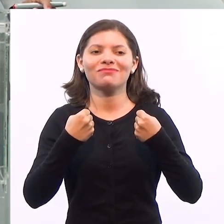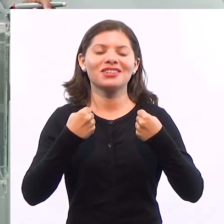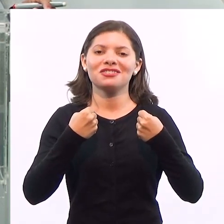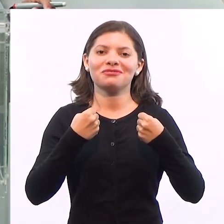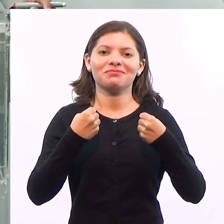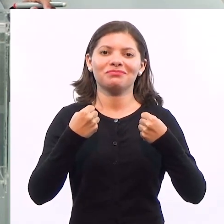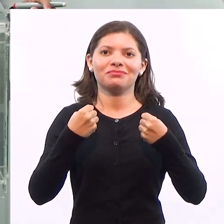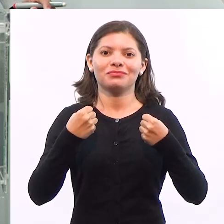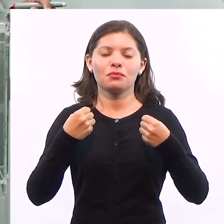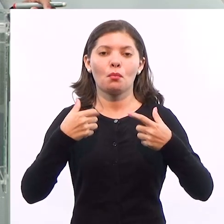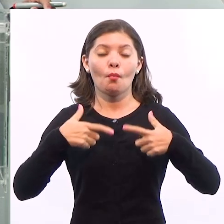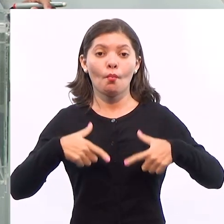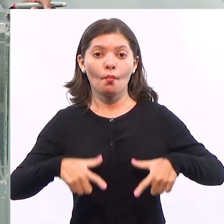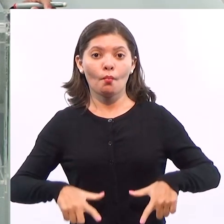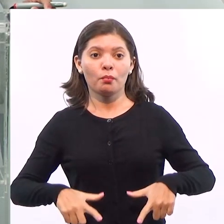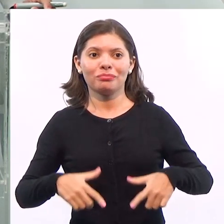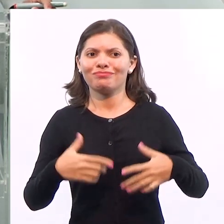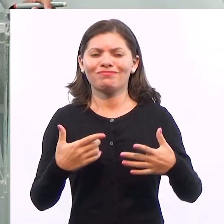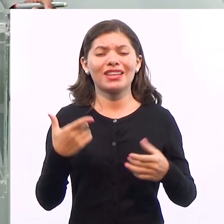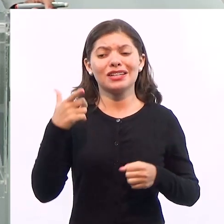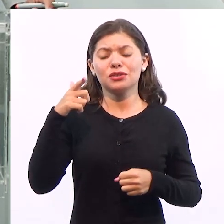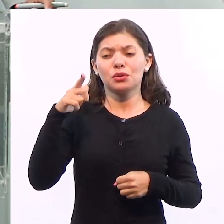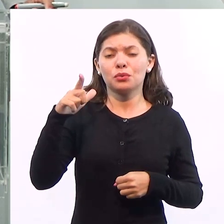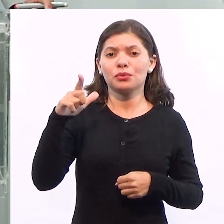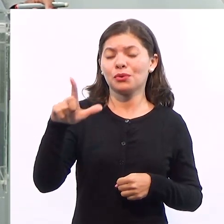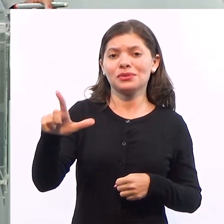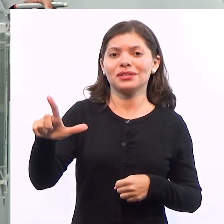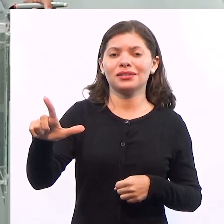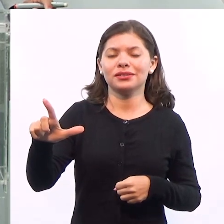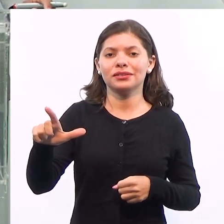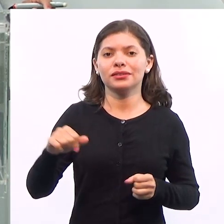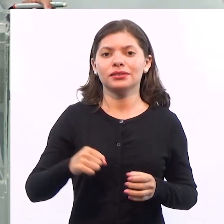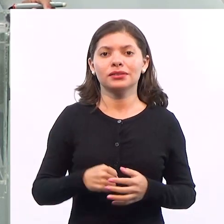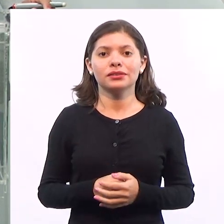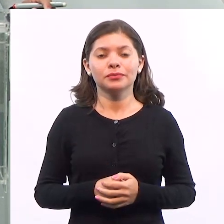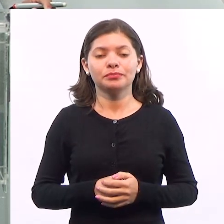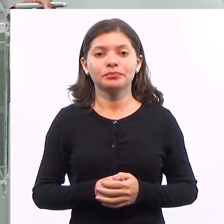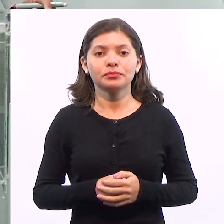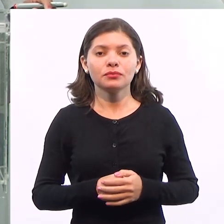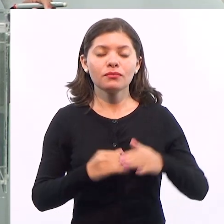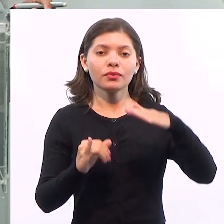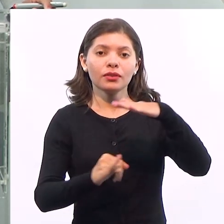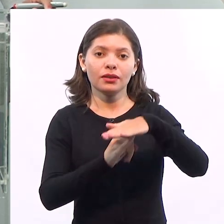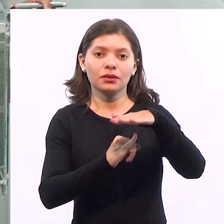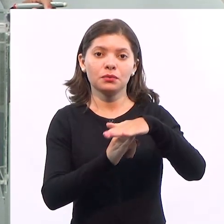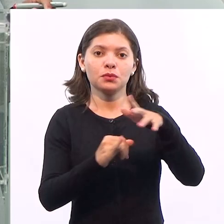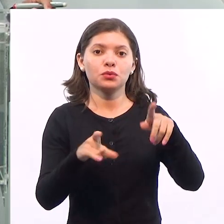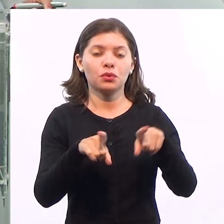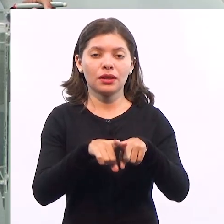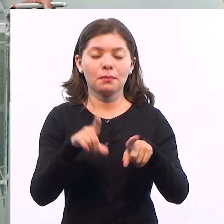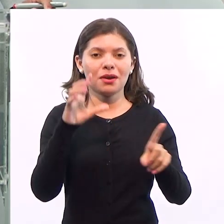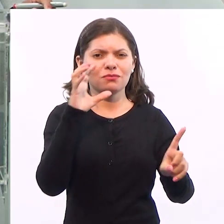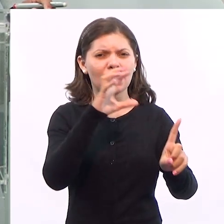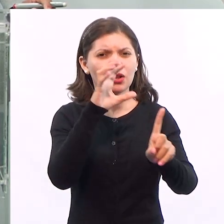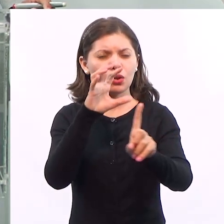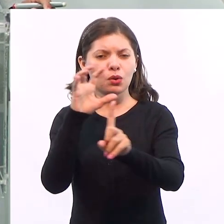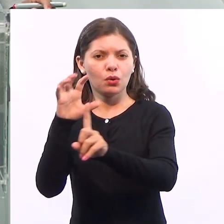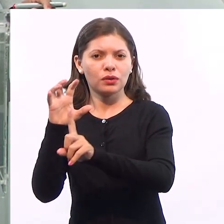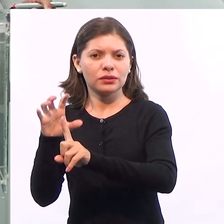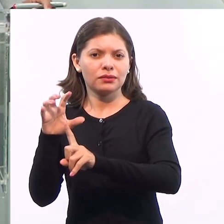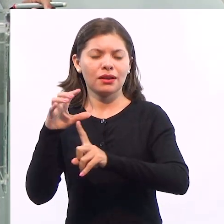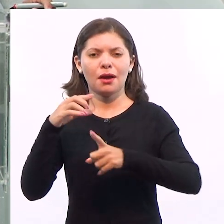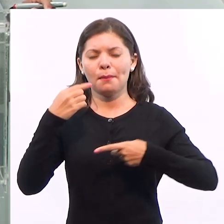prevenir da melhor forma, mas muitas vezes não consegue e é atacado. É a mesma coisa as instituições. Tá? Os fatores que influenciam